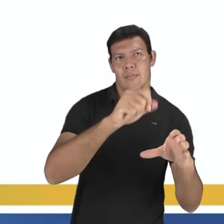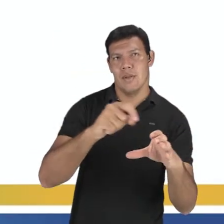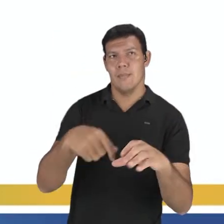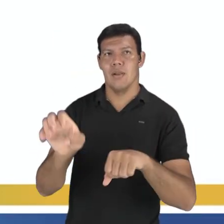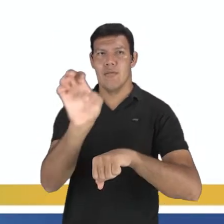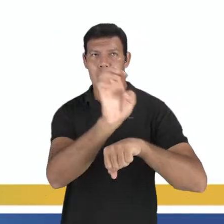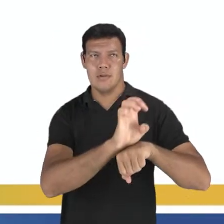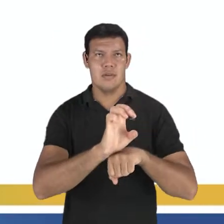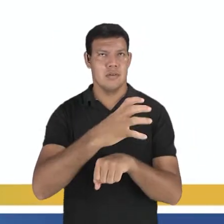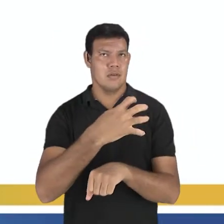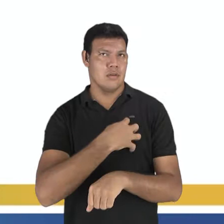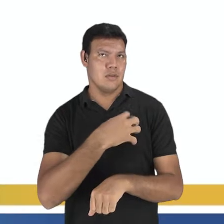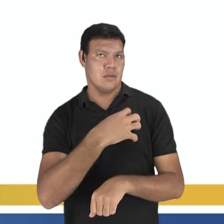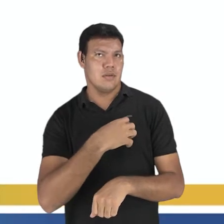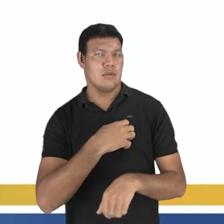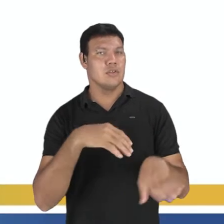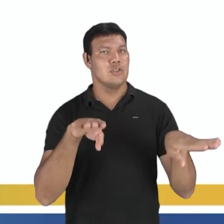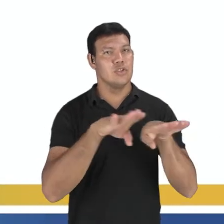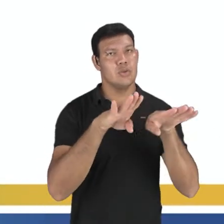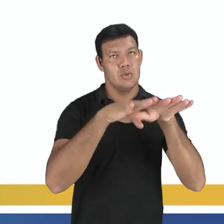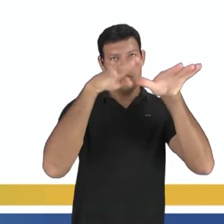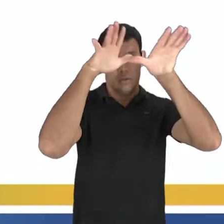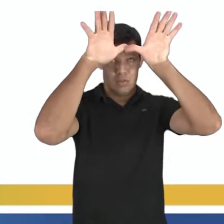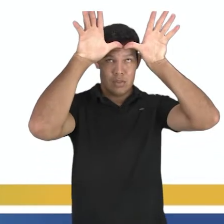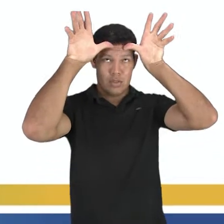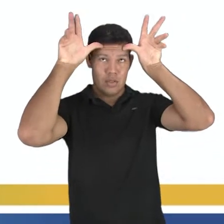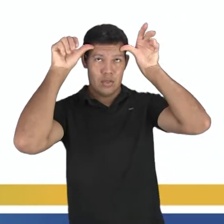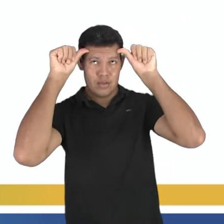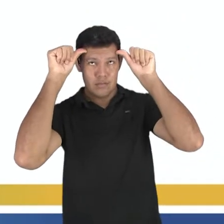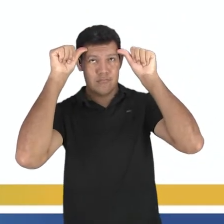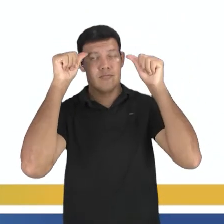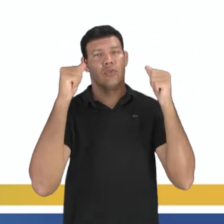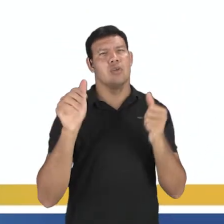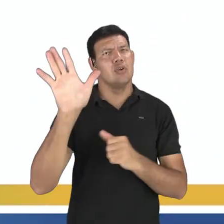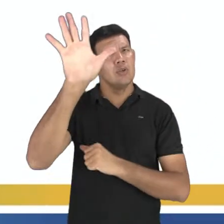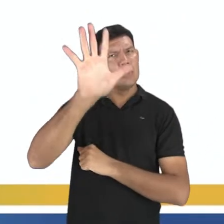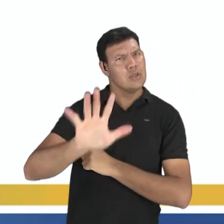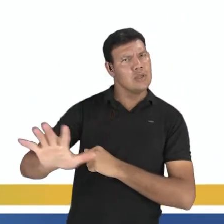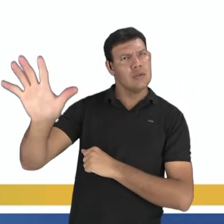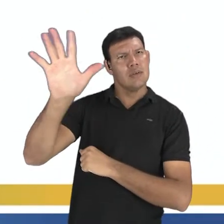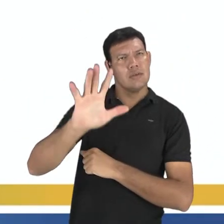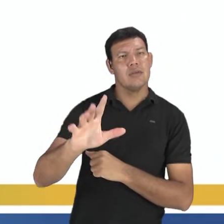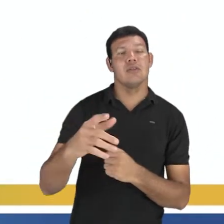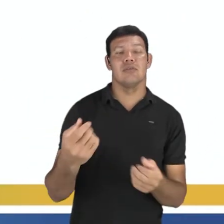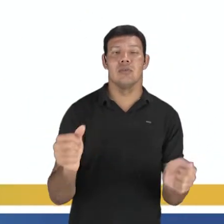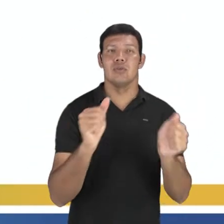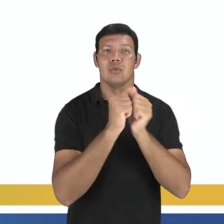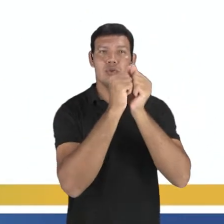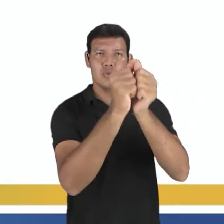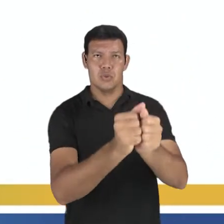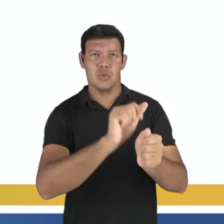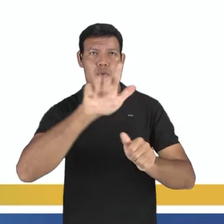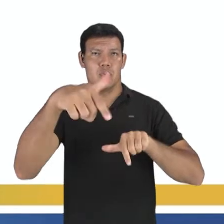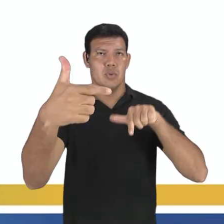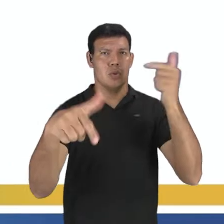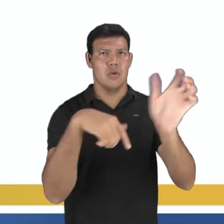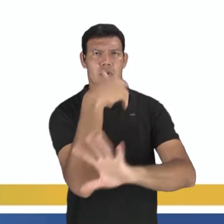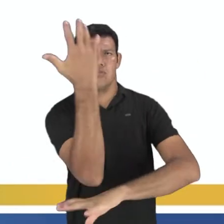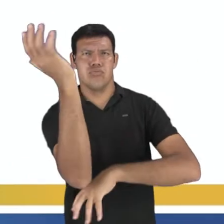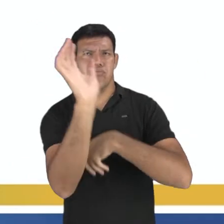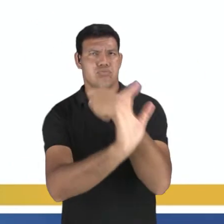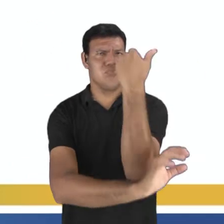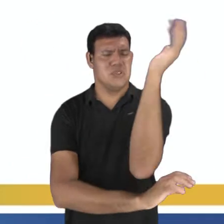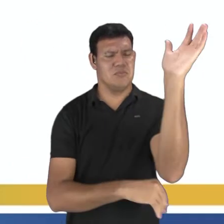Amazônia. Geralmente é plantada no meio de outras árvores, pois não gosta de sol forte, nem de